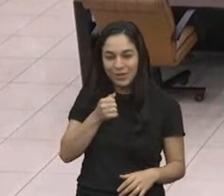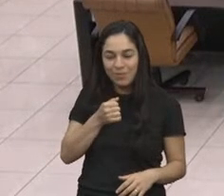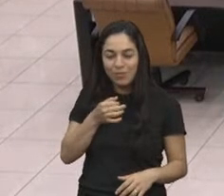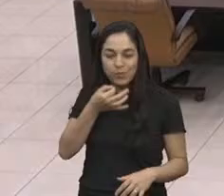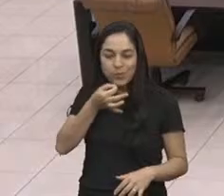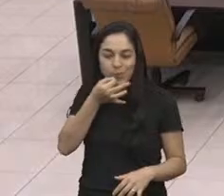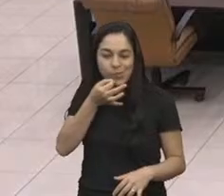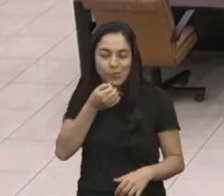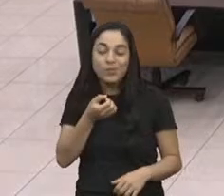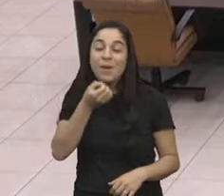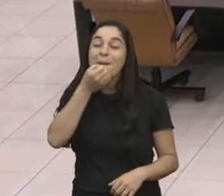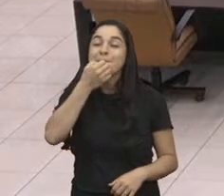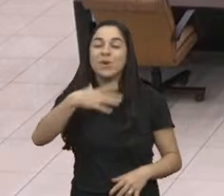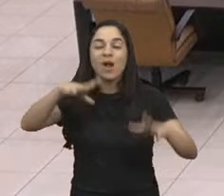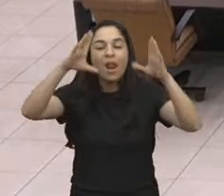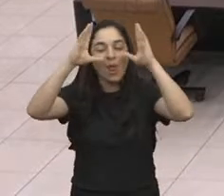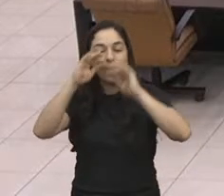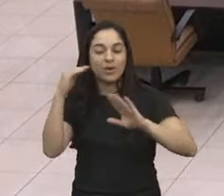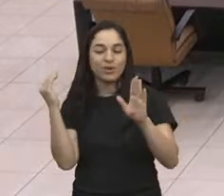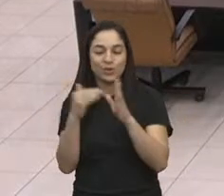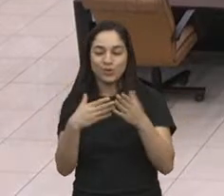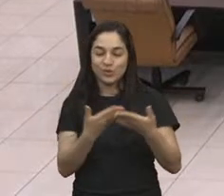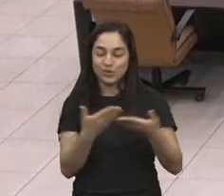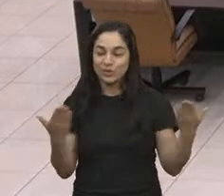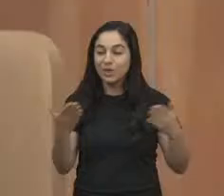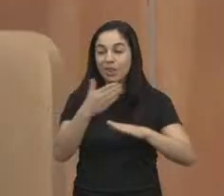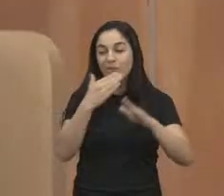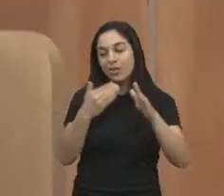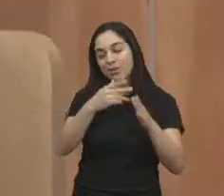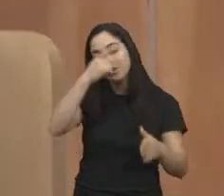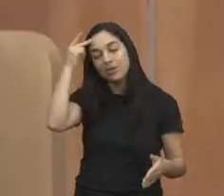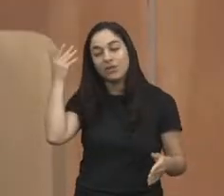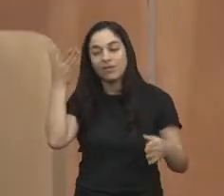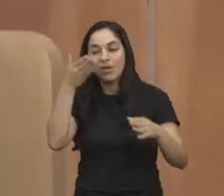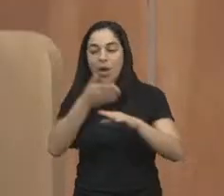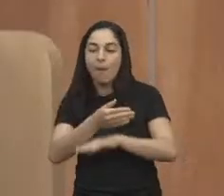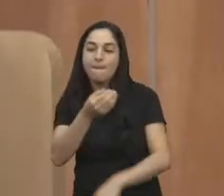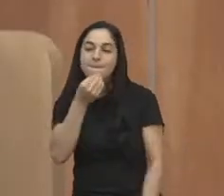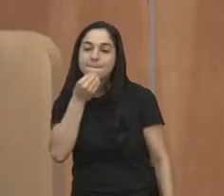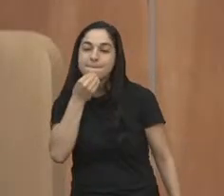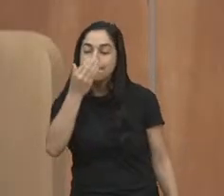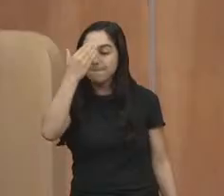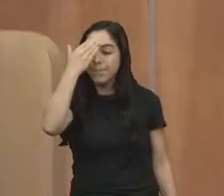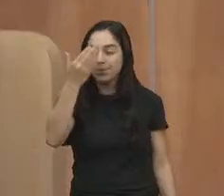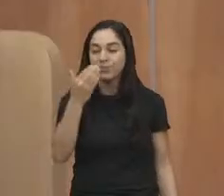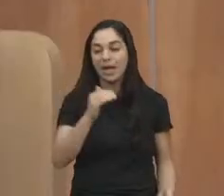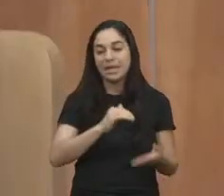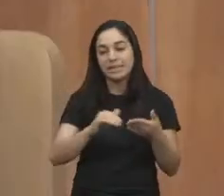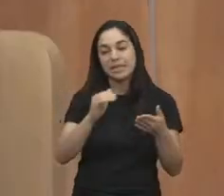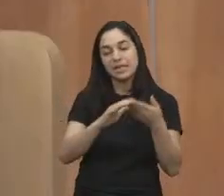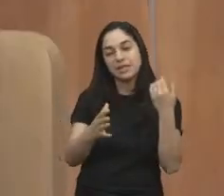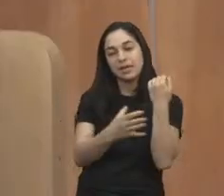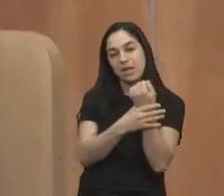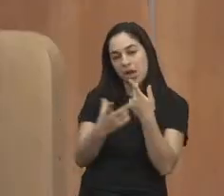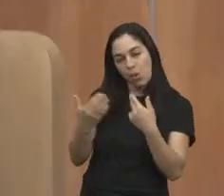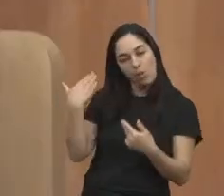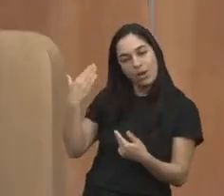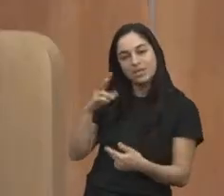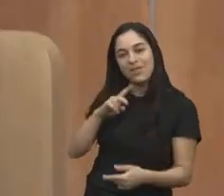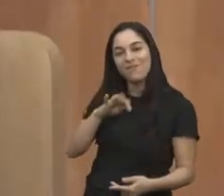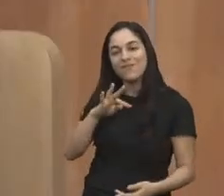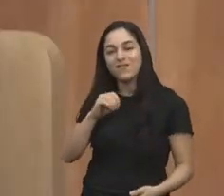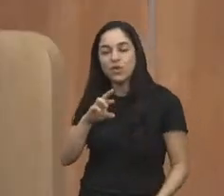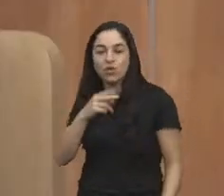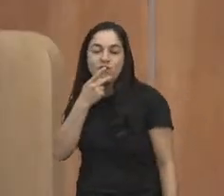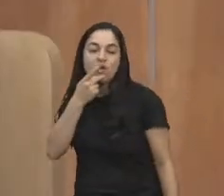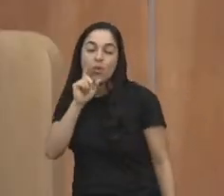Bom, boa noite a todos, boa noite, Paulinho. Cumprimento a todos os presentes pela sua autoridade. Da Secretaria de Segurança, ampliando do que o Vitor acabou mencionando,